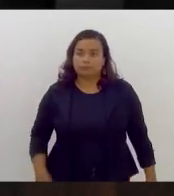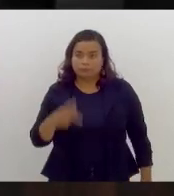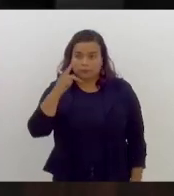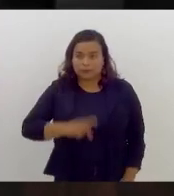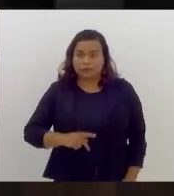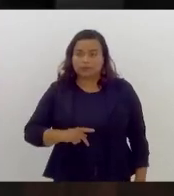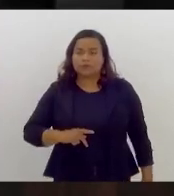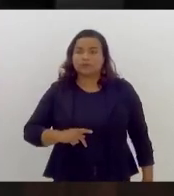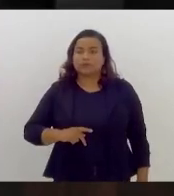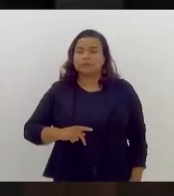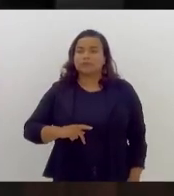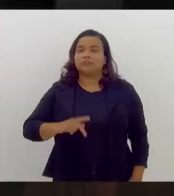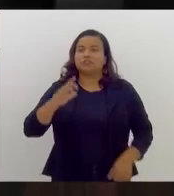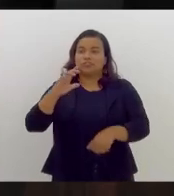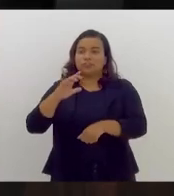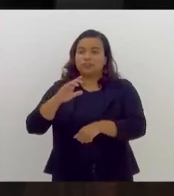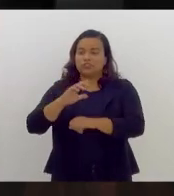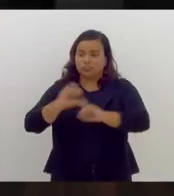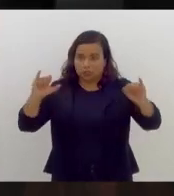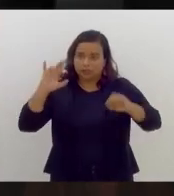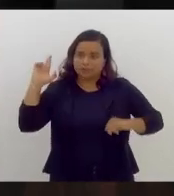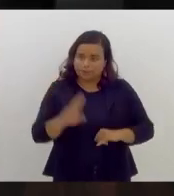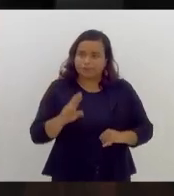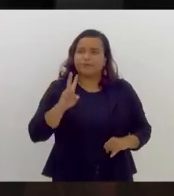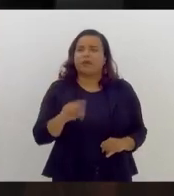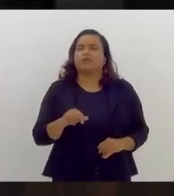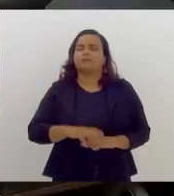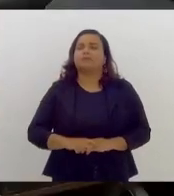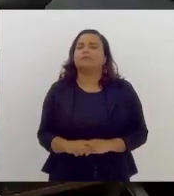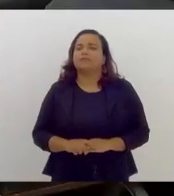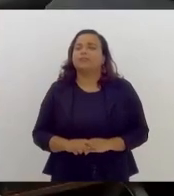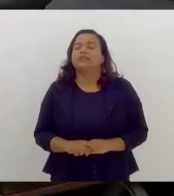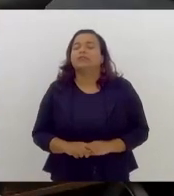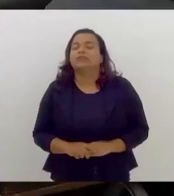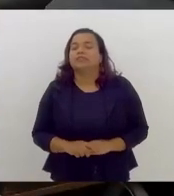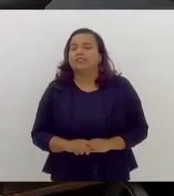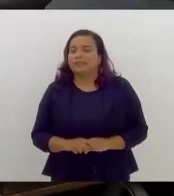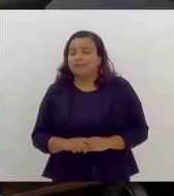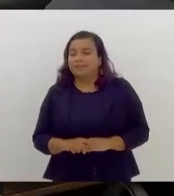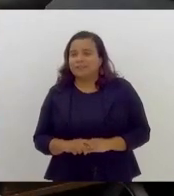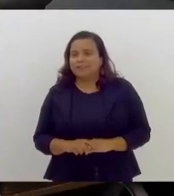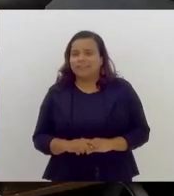irá proclamar o resultado.